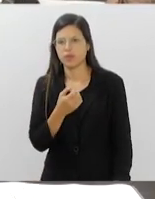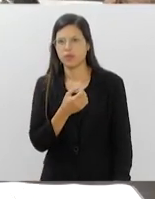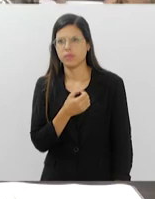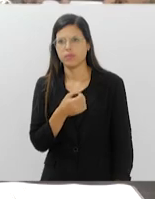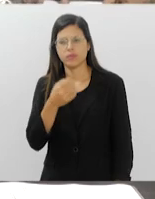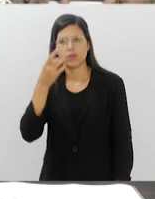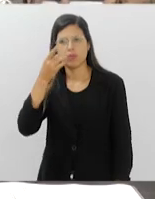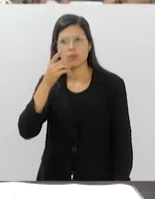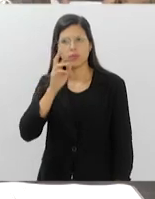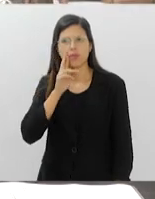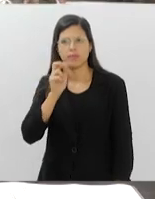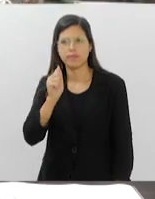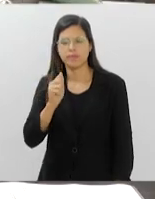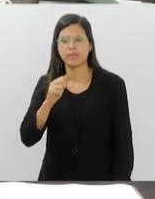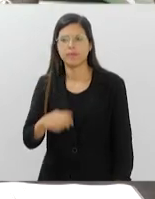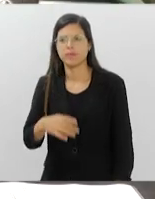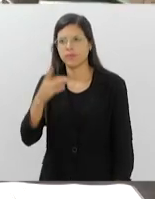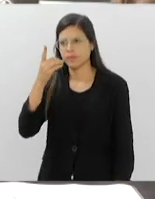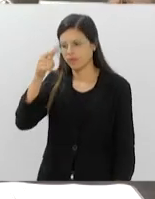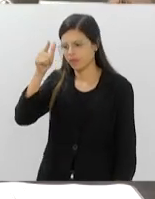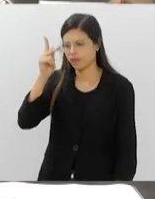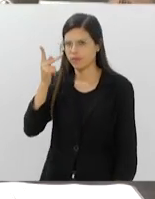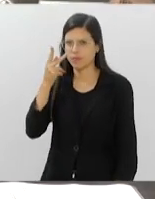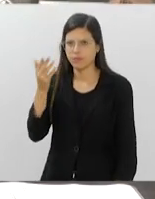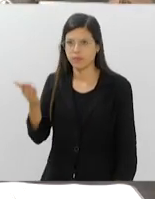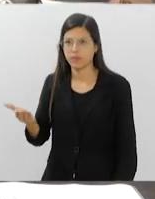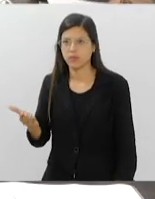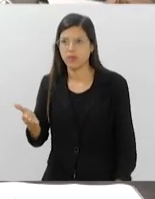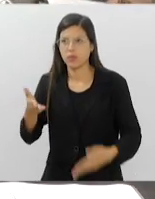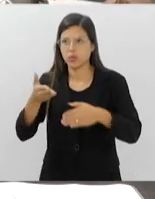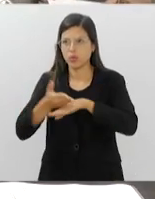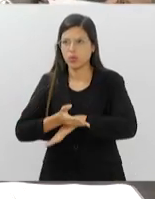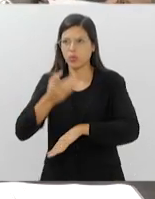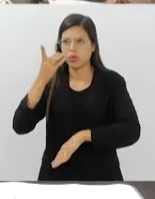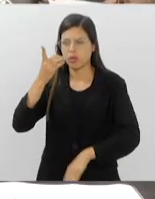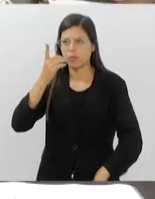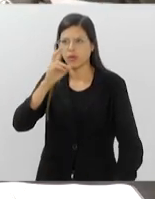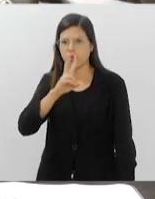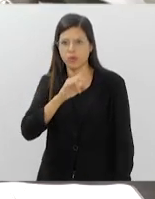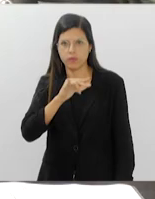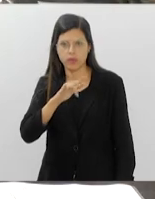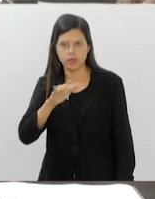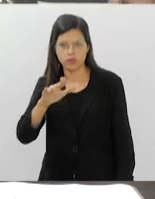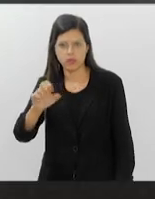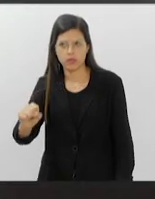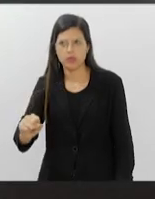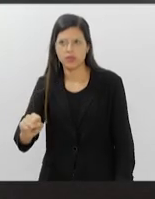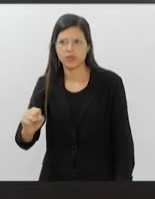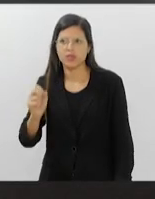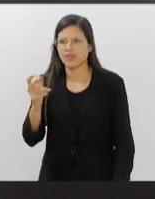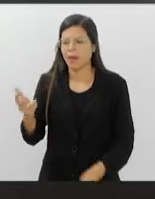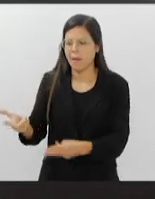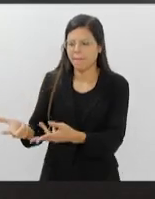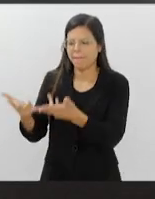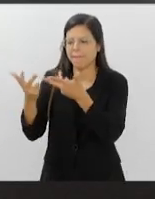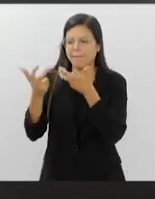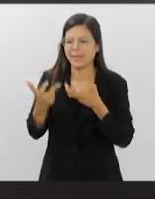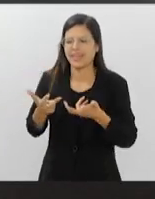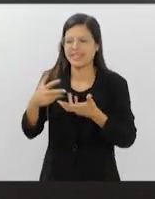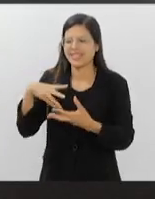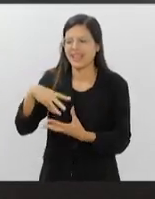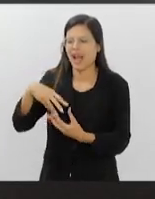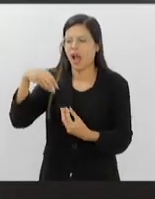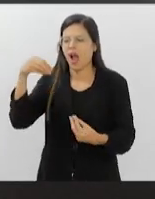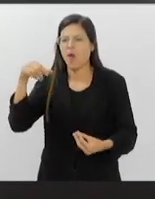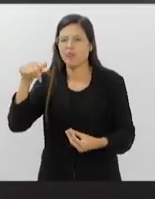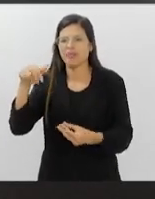Deputado Amorim. Deputado Luiz Paulo. Acabou de chegar o deputado Vinícius Cozzolino. Você vê que a aura dele é diferente da nossa. Foi